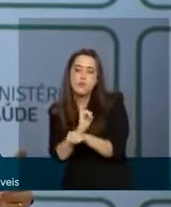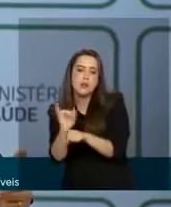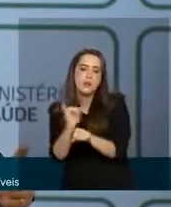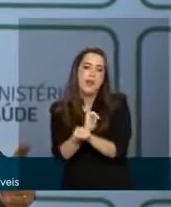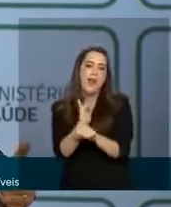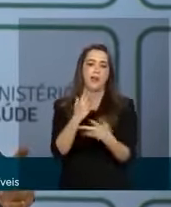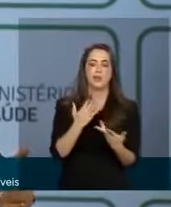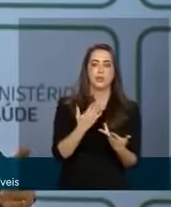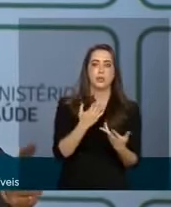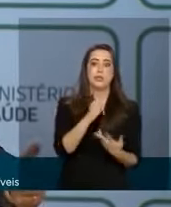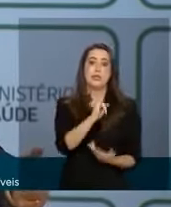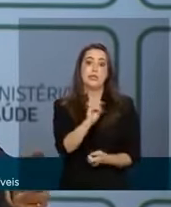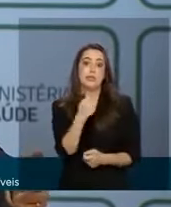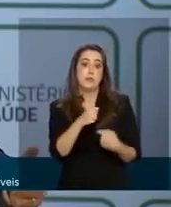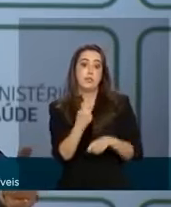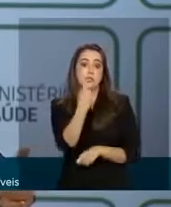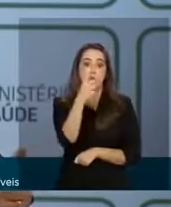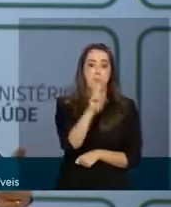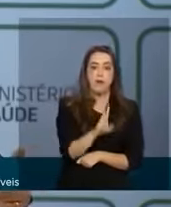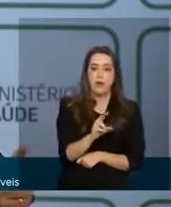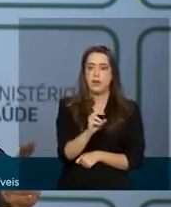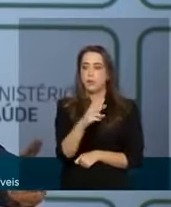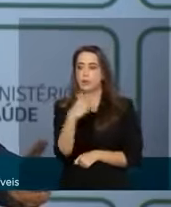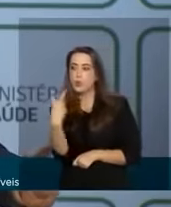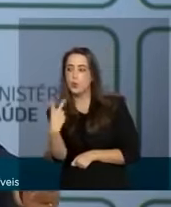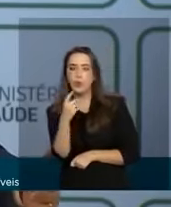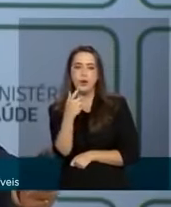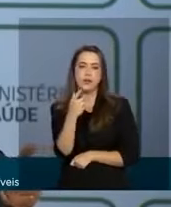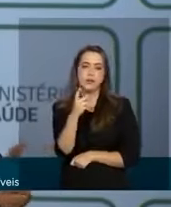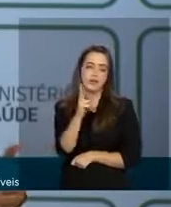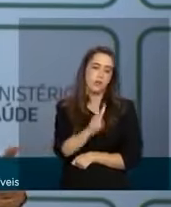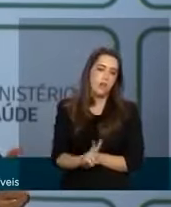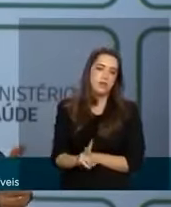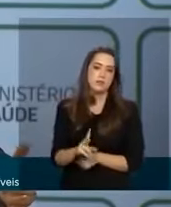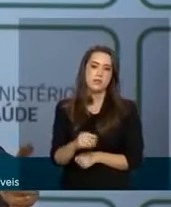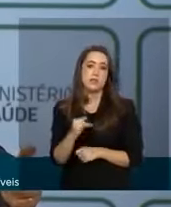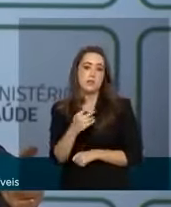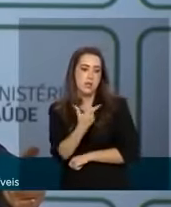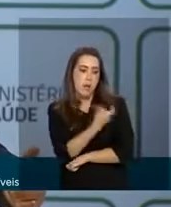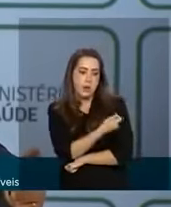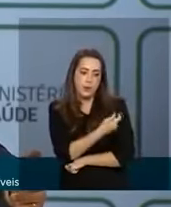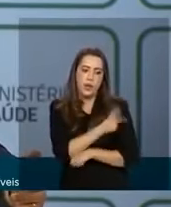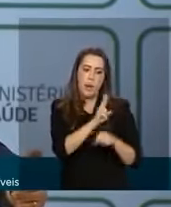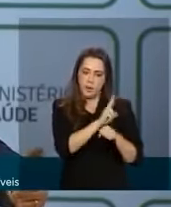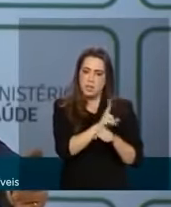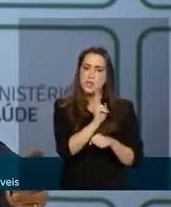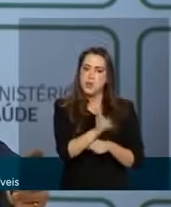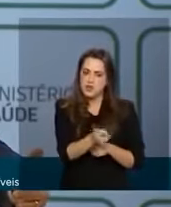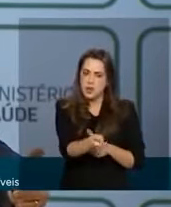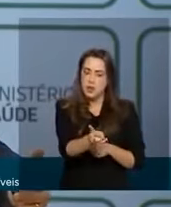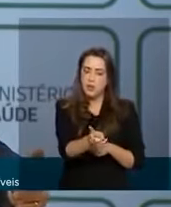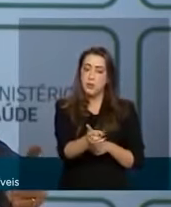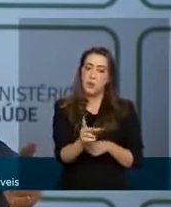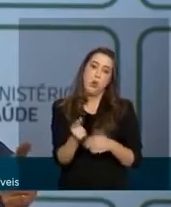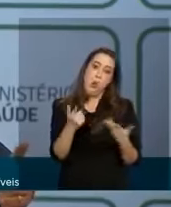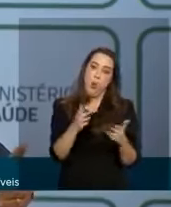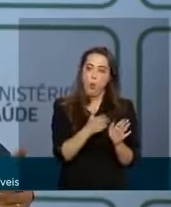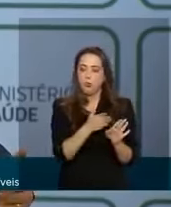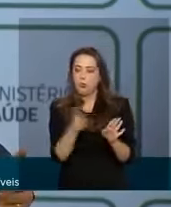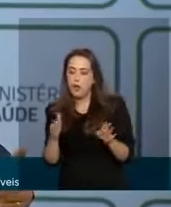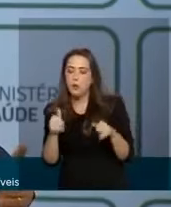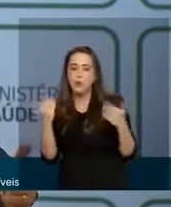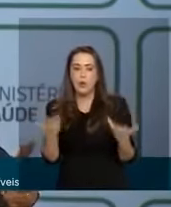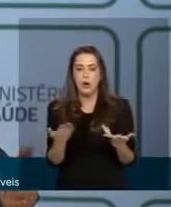vai ser necessário 1 dose, 2 doses, se a imunidade é permanente, se ela serve para diminuir, prevenir a ocorrência de